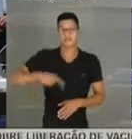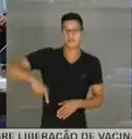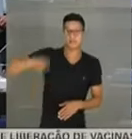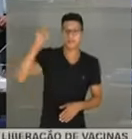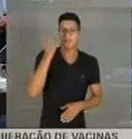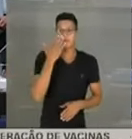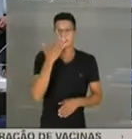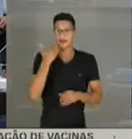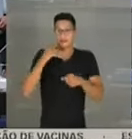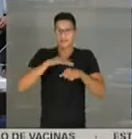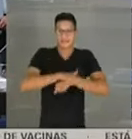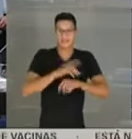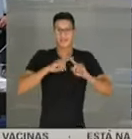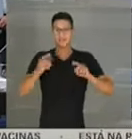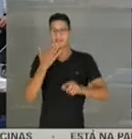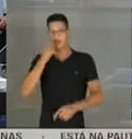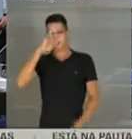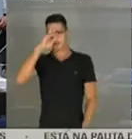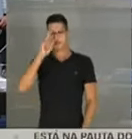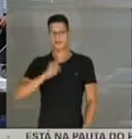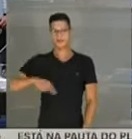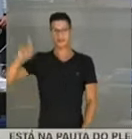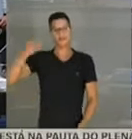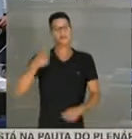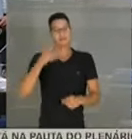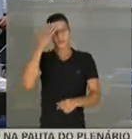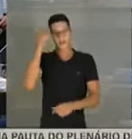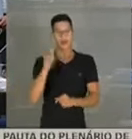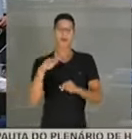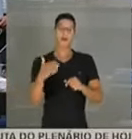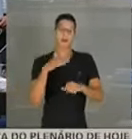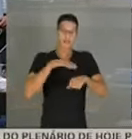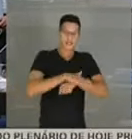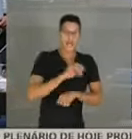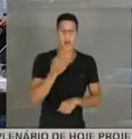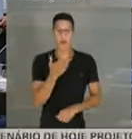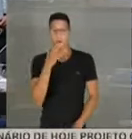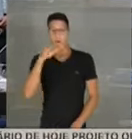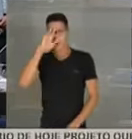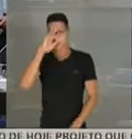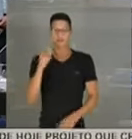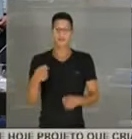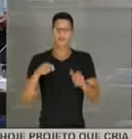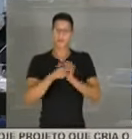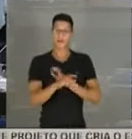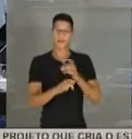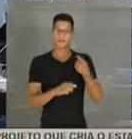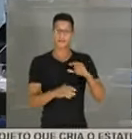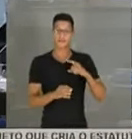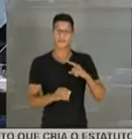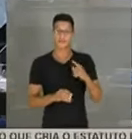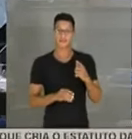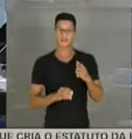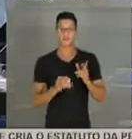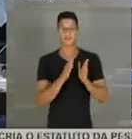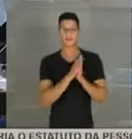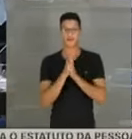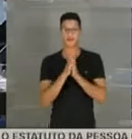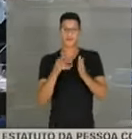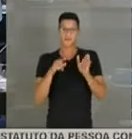almoço, pro jantar, mas pro almoço ele foi, entendeu? Foi, então tem que saber. É verdade. Vocês têm que, quando perguntar, por